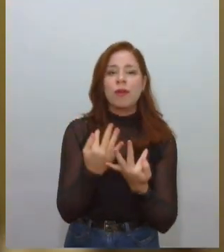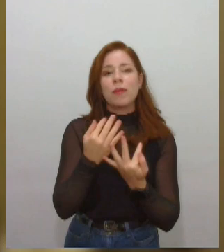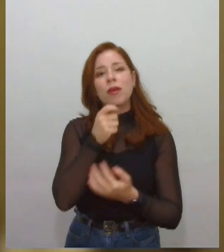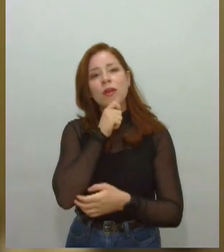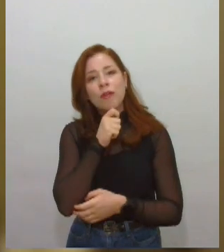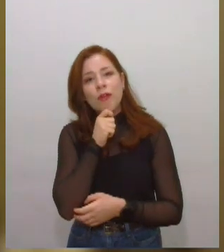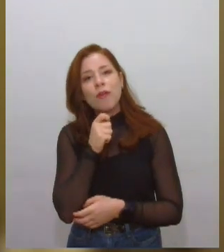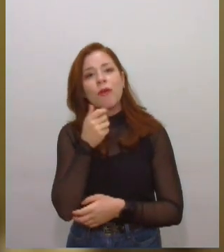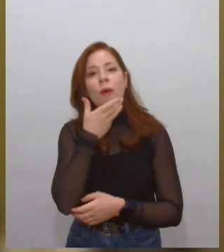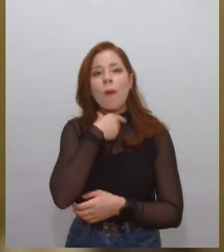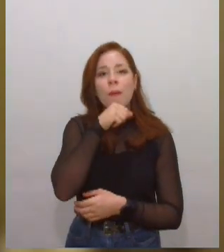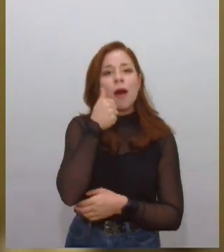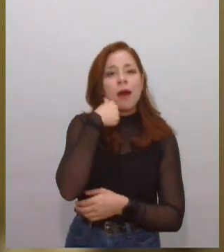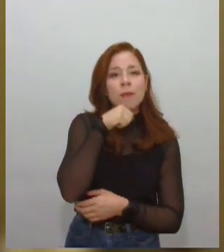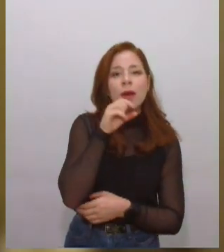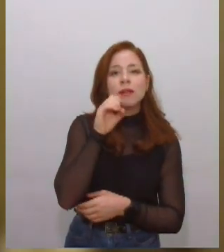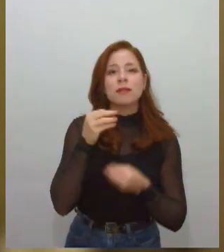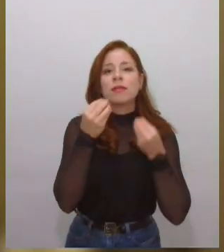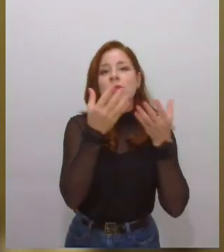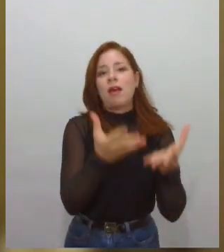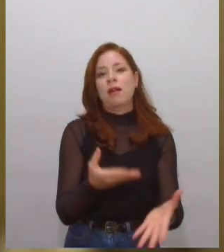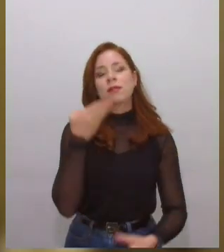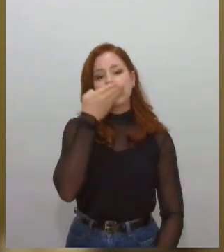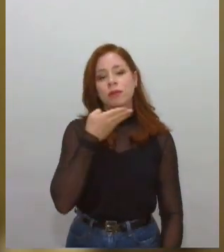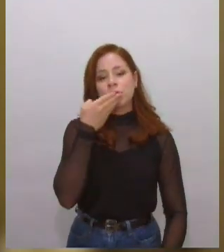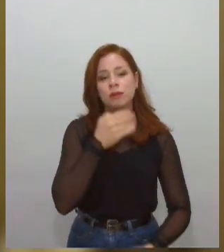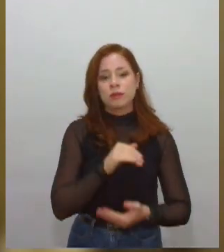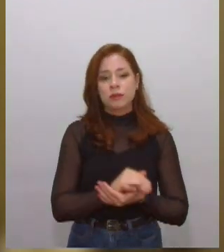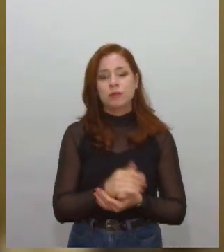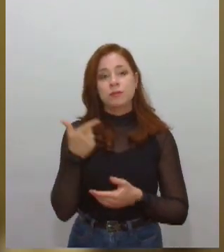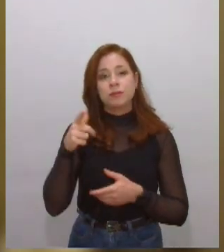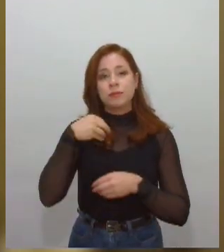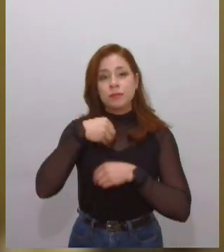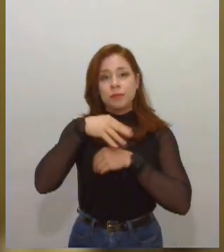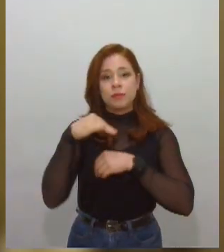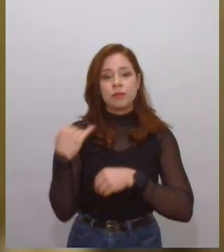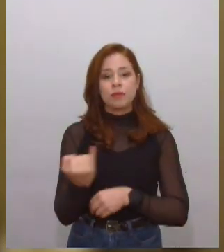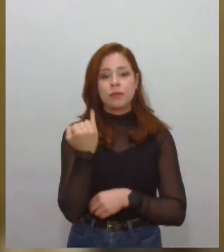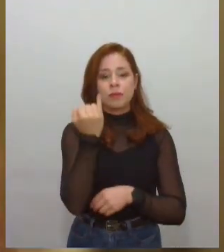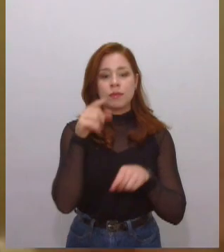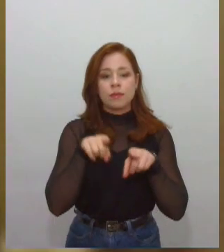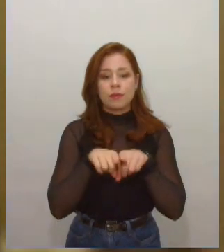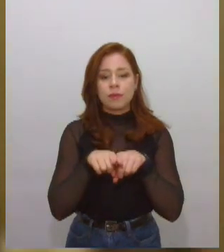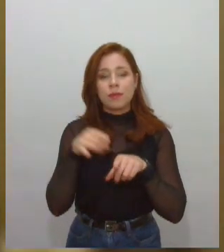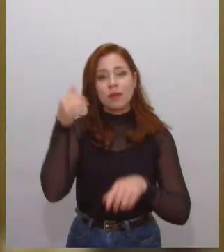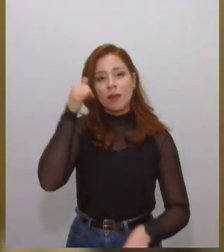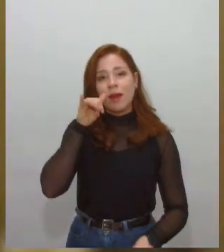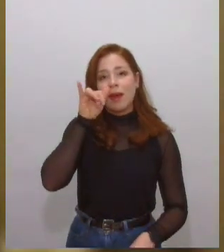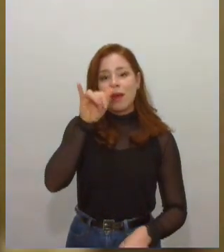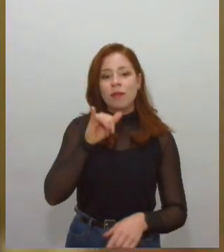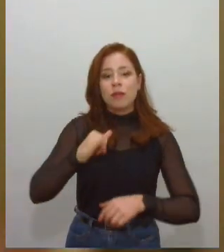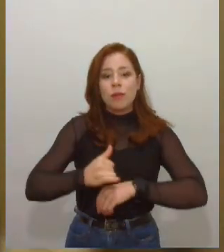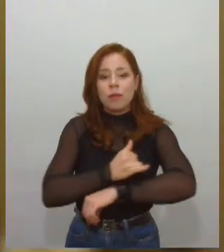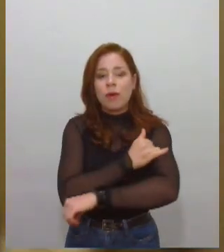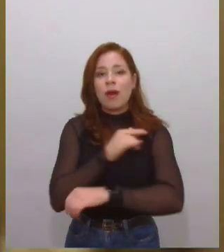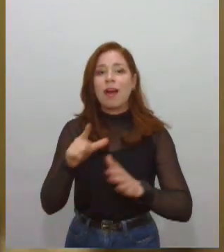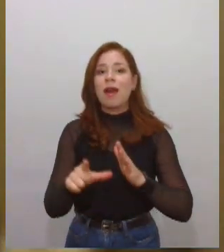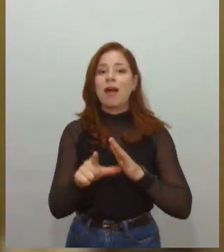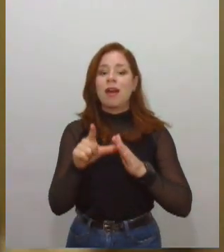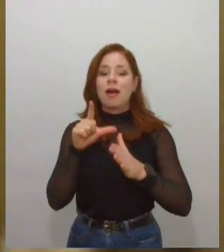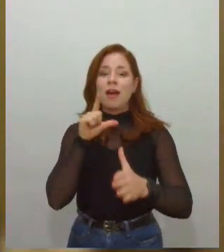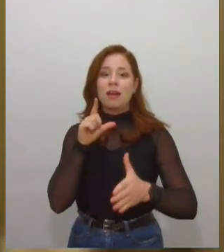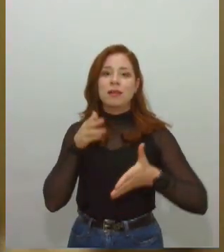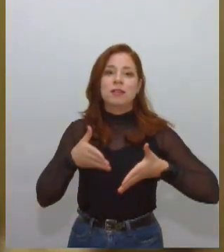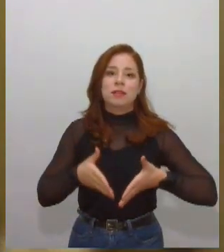ao ofertar o doce. E outra coisa importante, não é, Valquíria? A prevenção da obesidade começa antes do nascimento. Então, a mãe